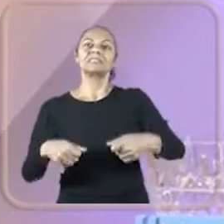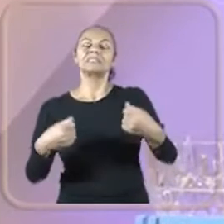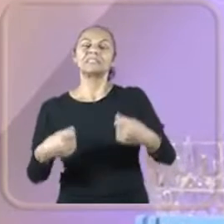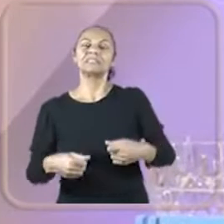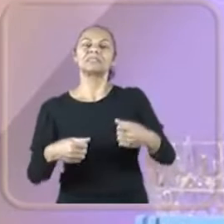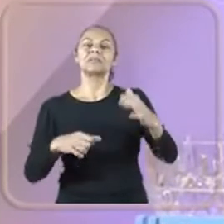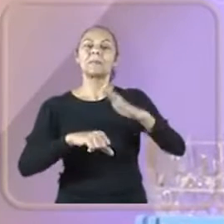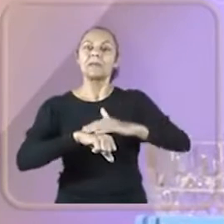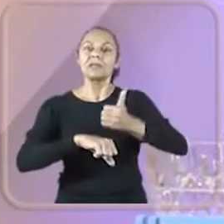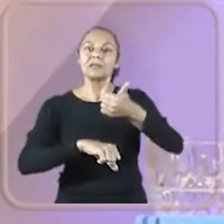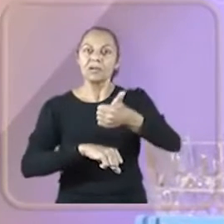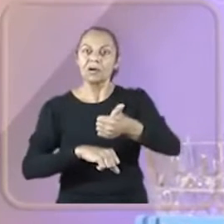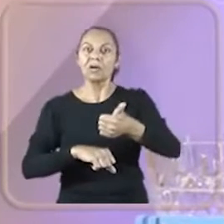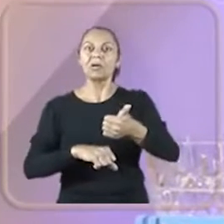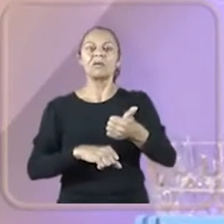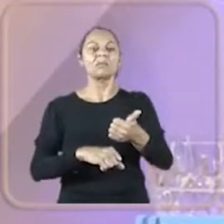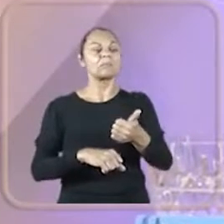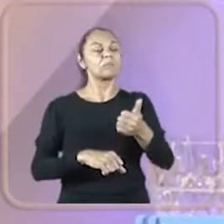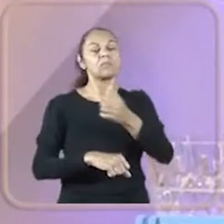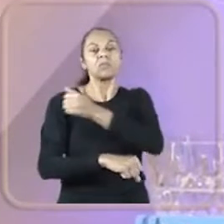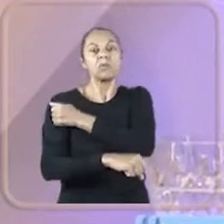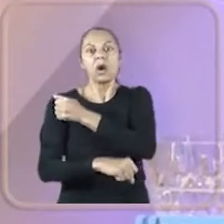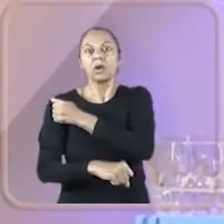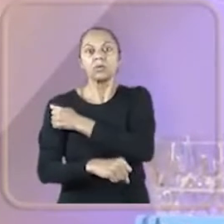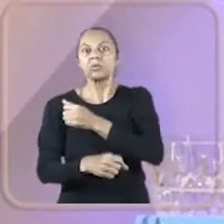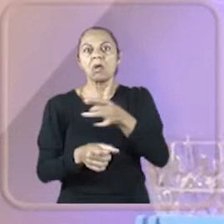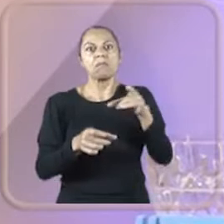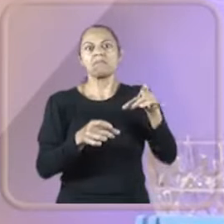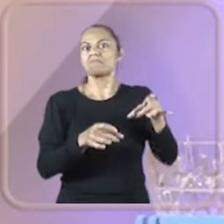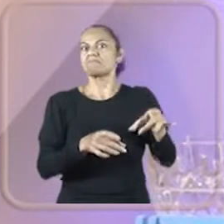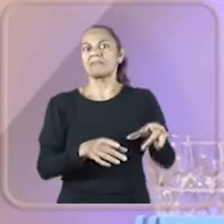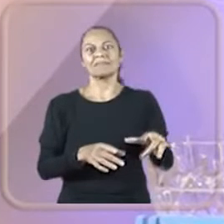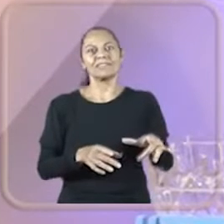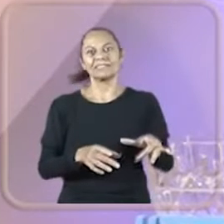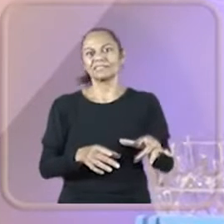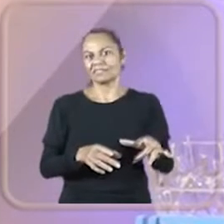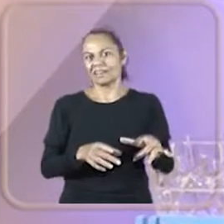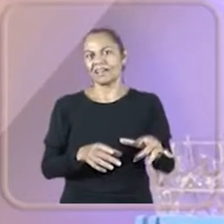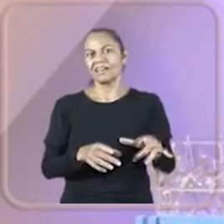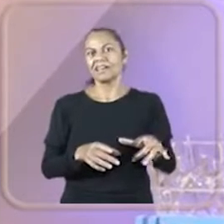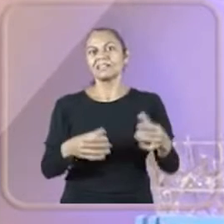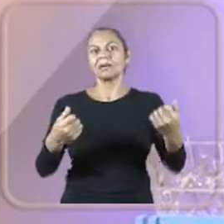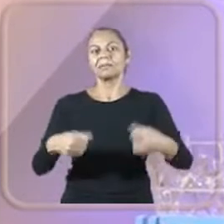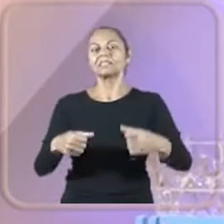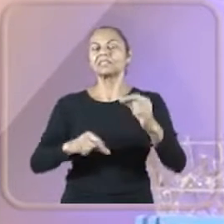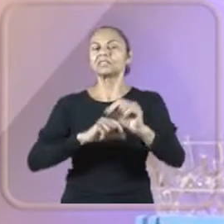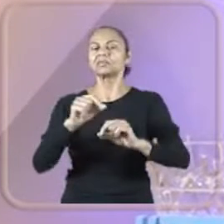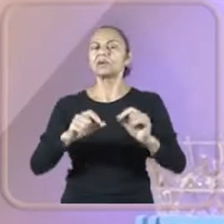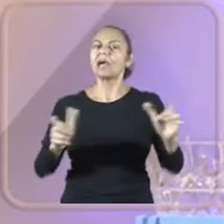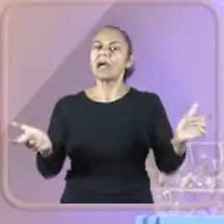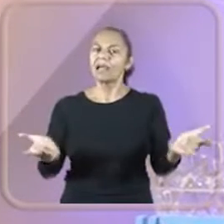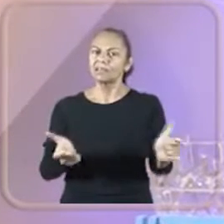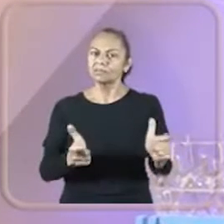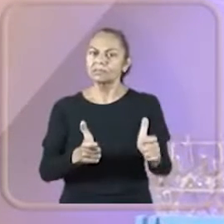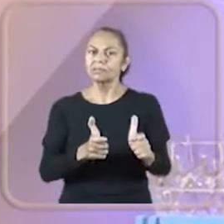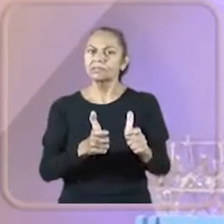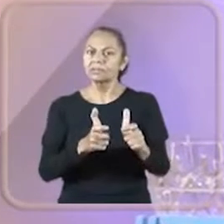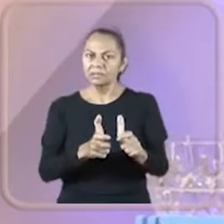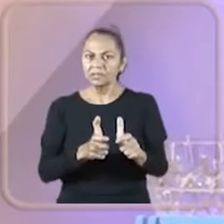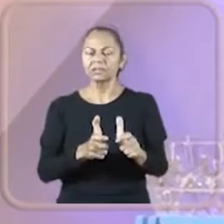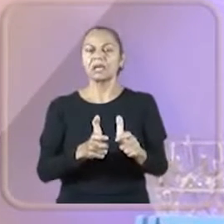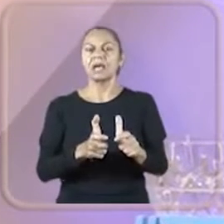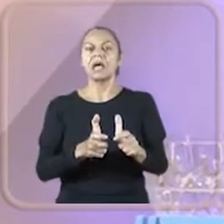se eu não mantenho esse menino na escola. Né? E é um objetivo maior da nossa rede, é reduzir os percentuais de